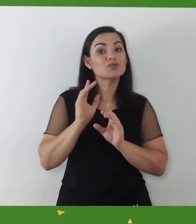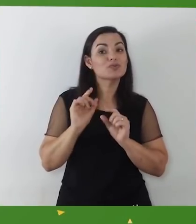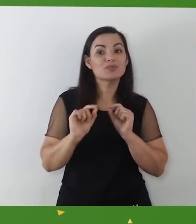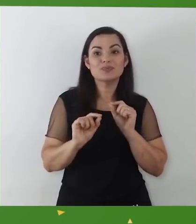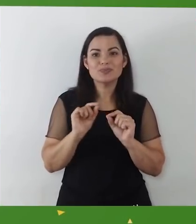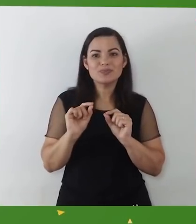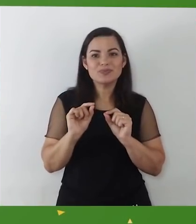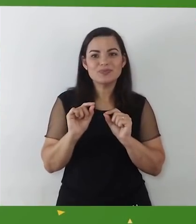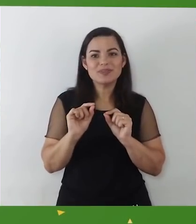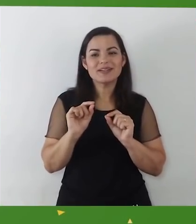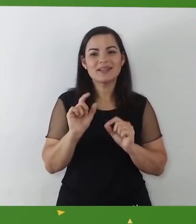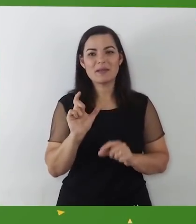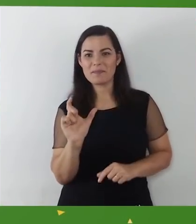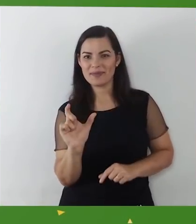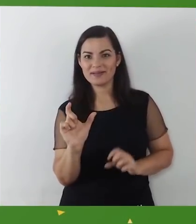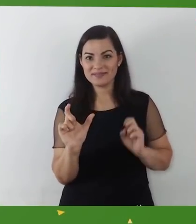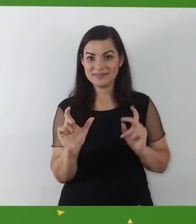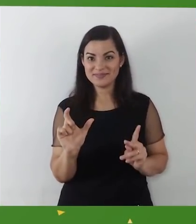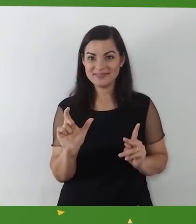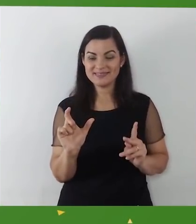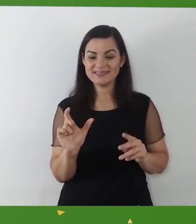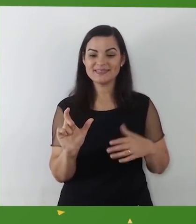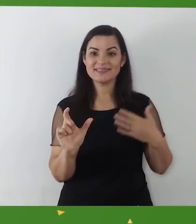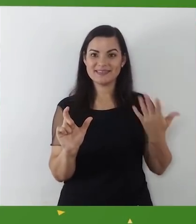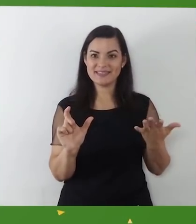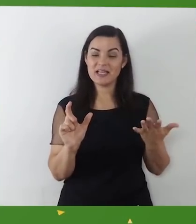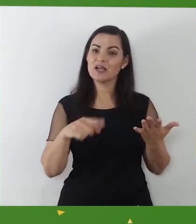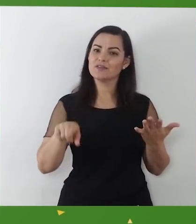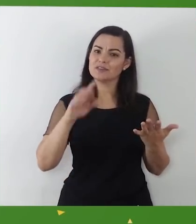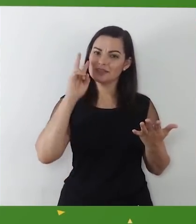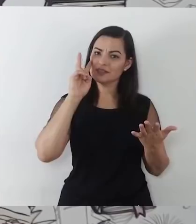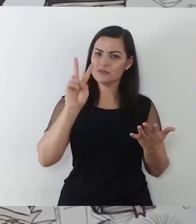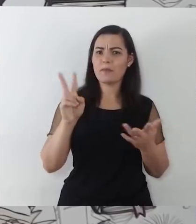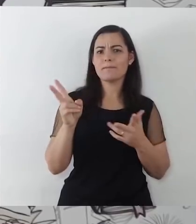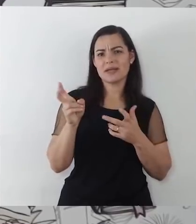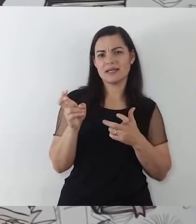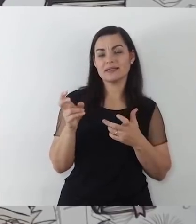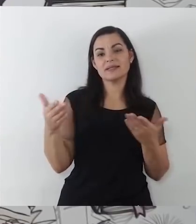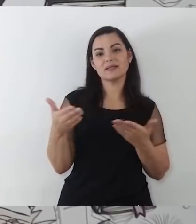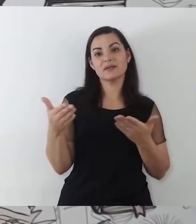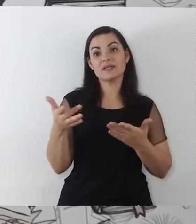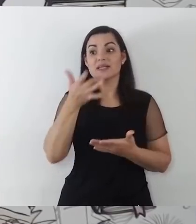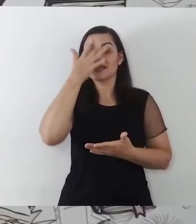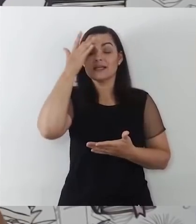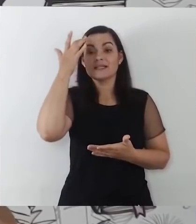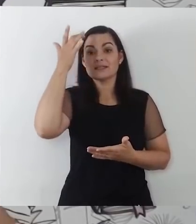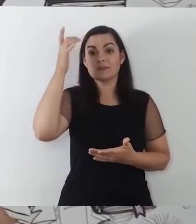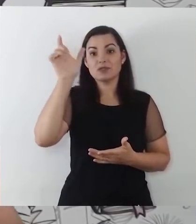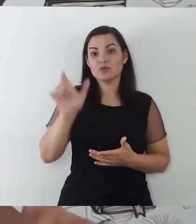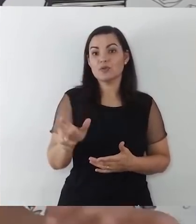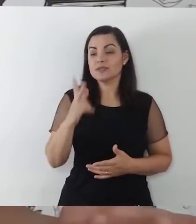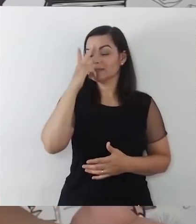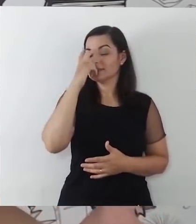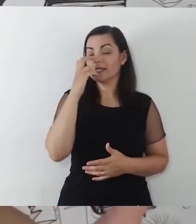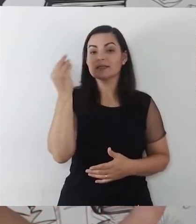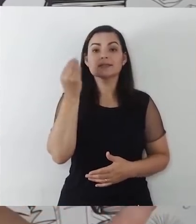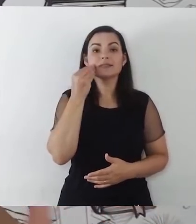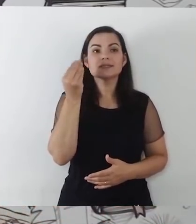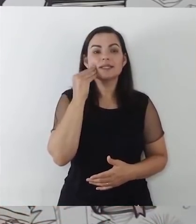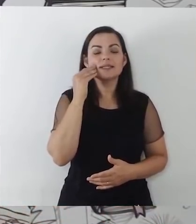98, fui fazer reabilitação, eu ainda enxergava um pouco. E é